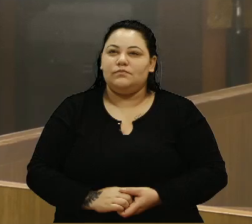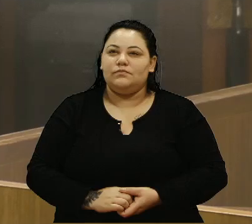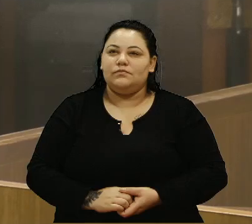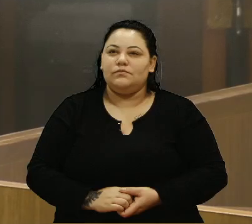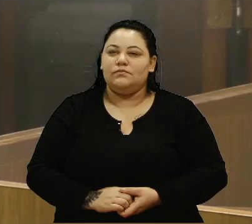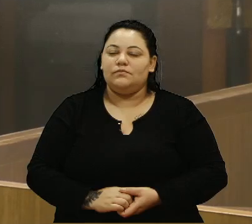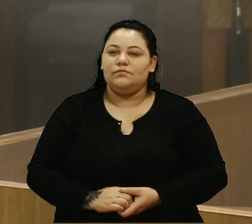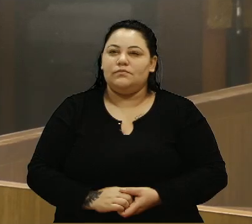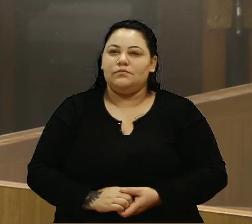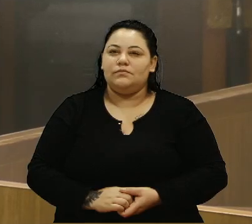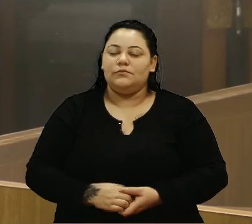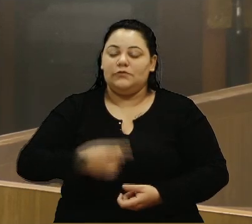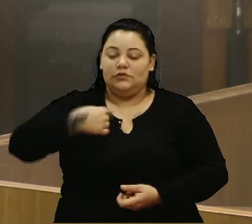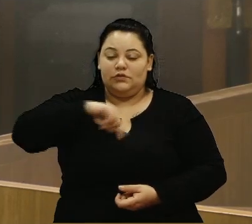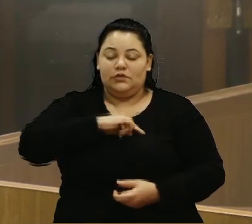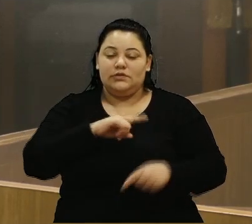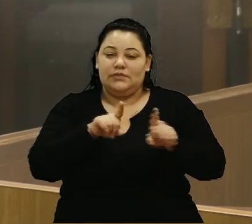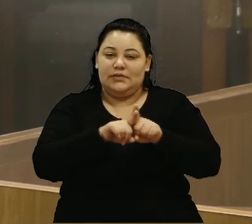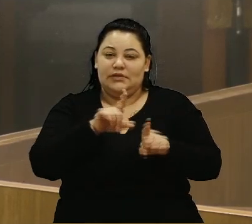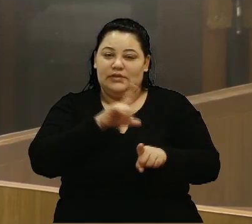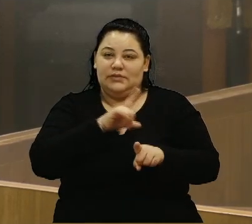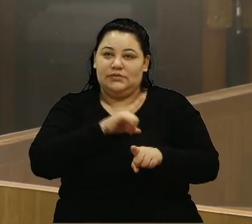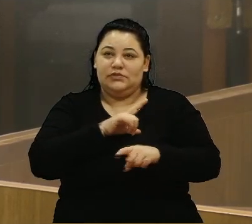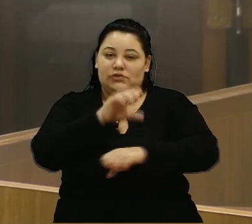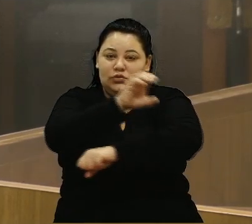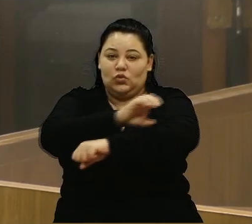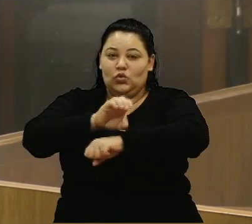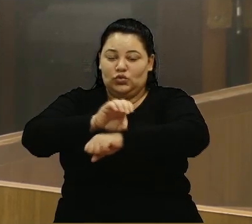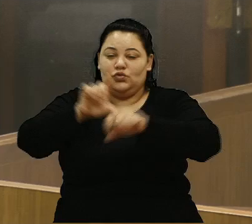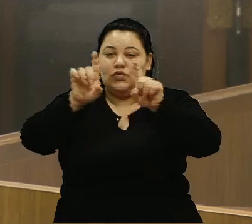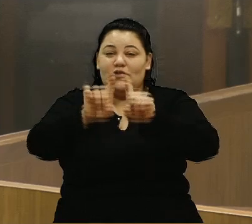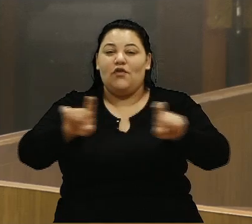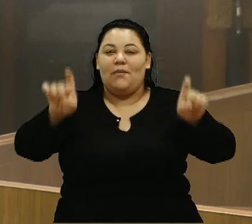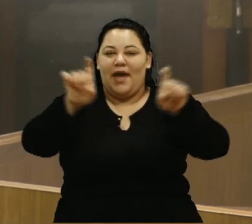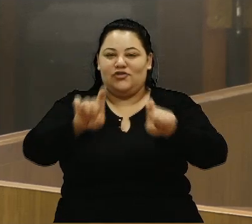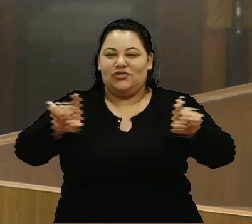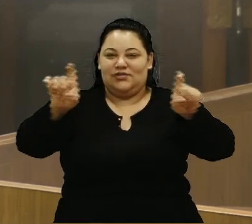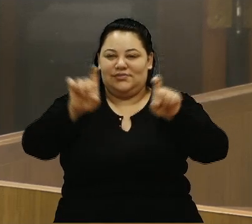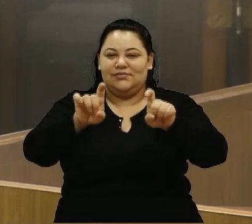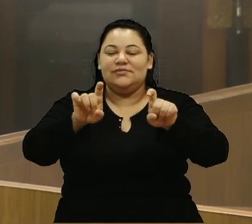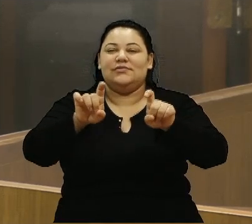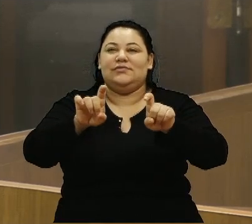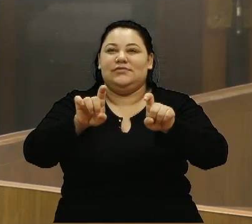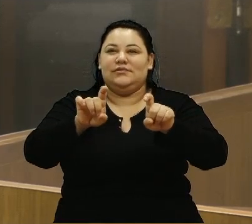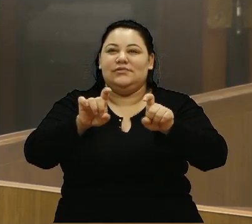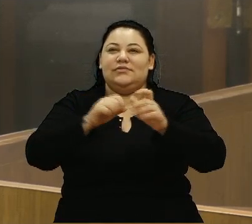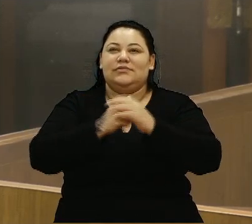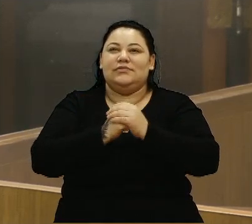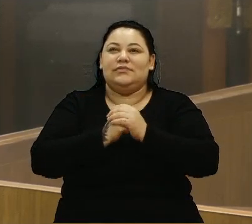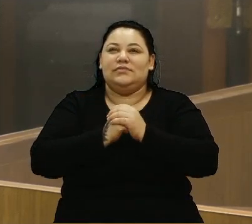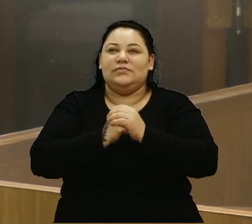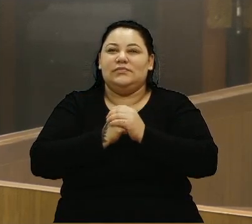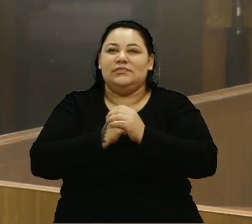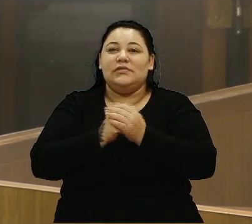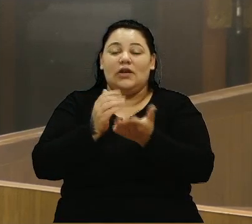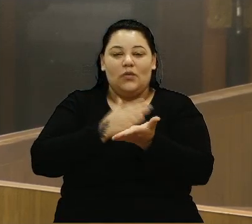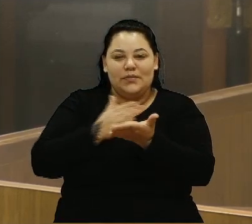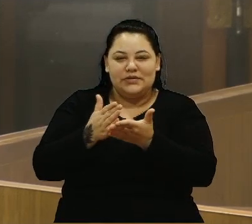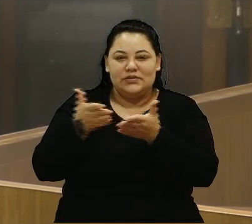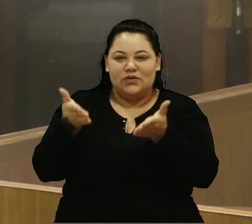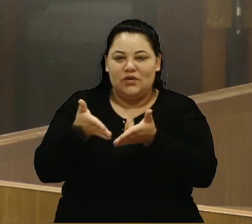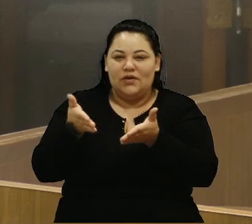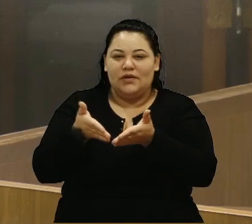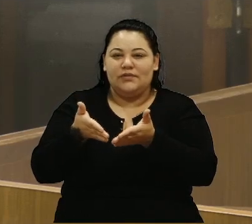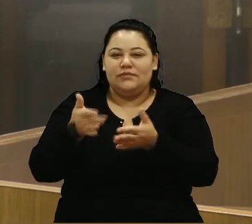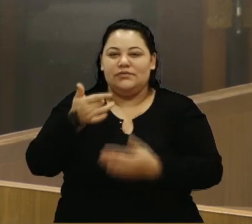Nós temos também o curso de informática, que a gente está começando agora